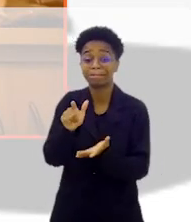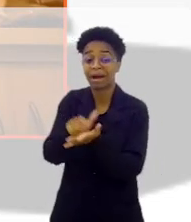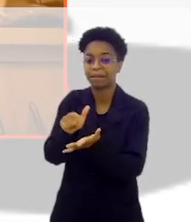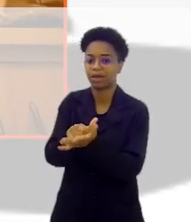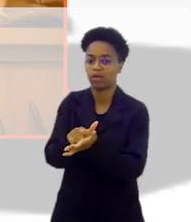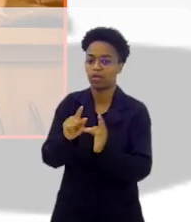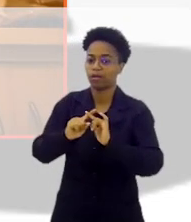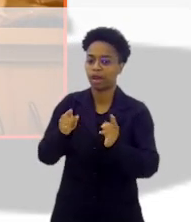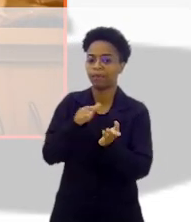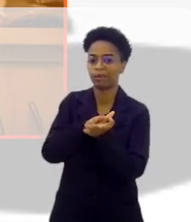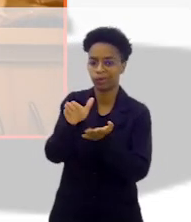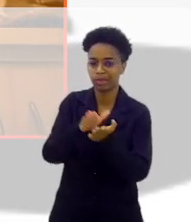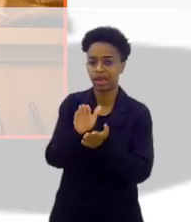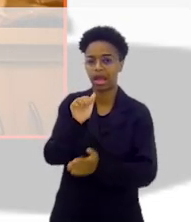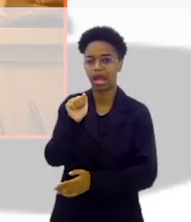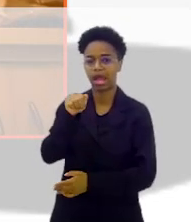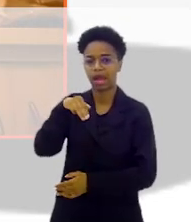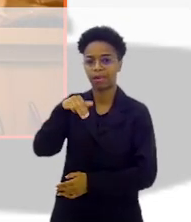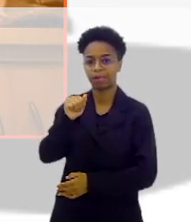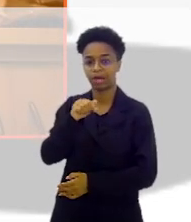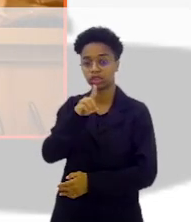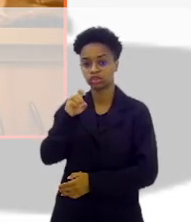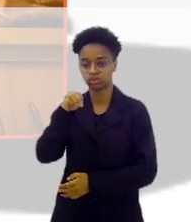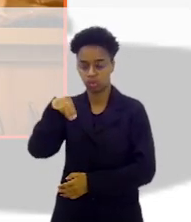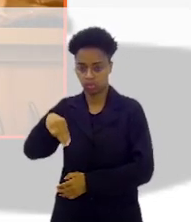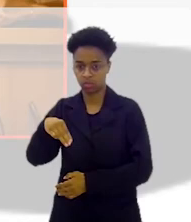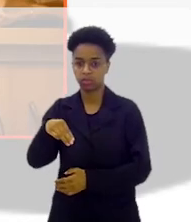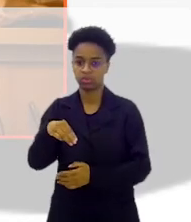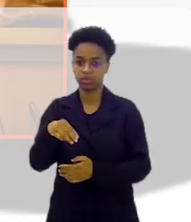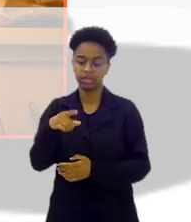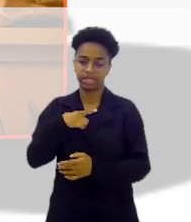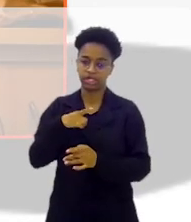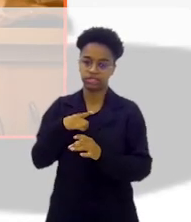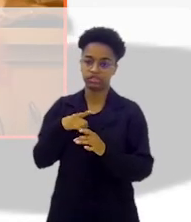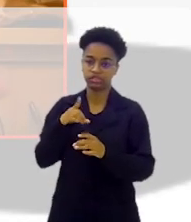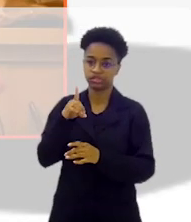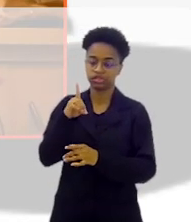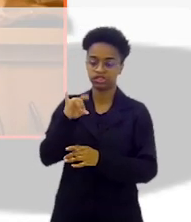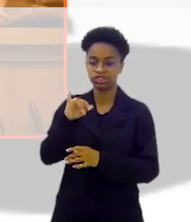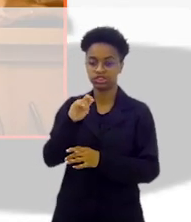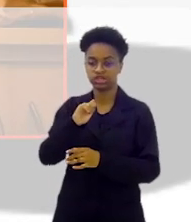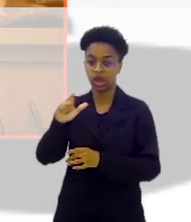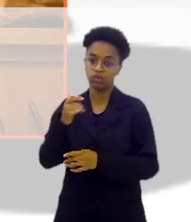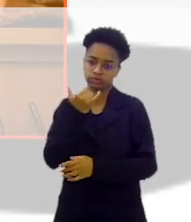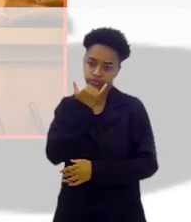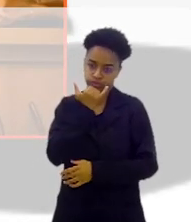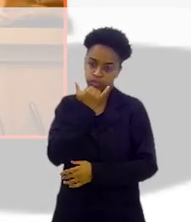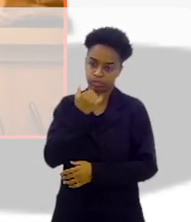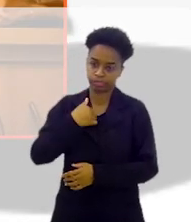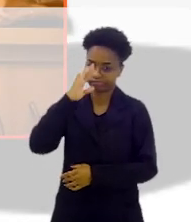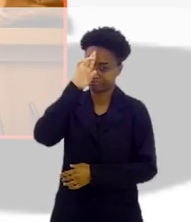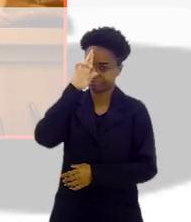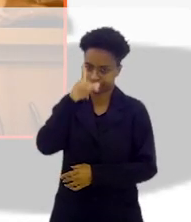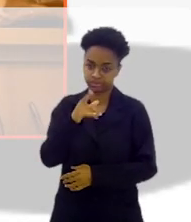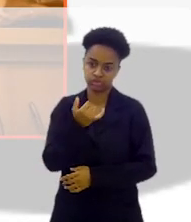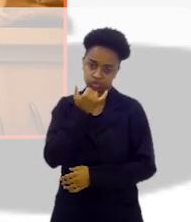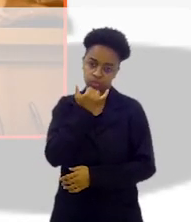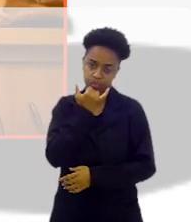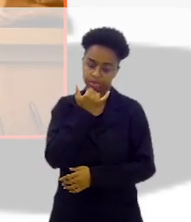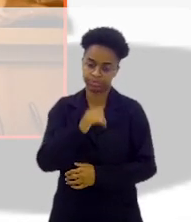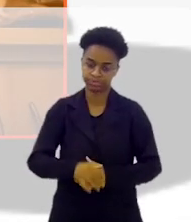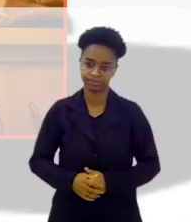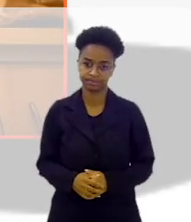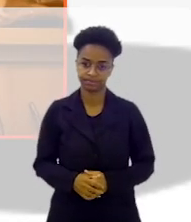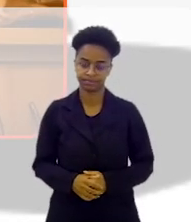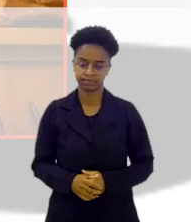em papel. Ele foi publicado na Amazon sobre a forma digital, né? Me perdoe. Foi aqui